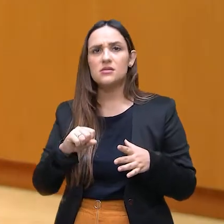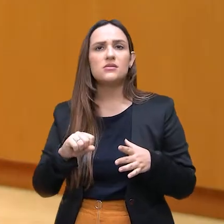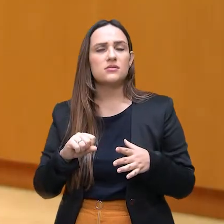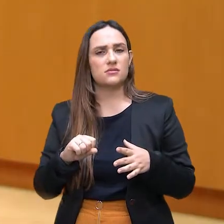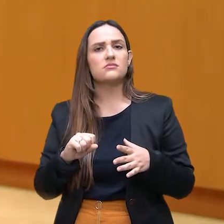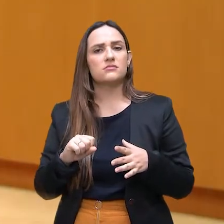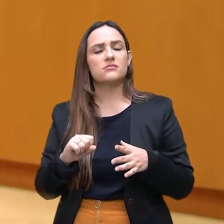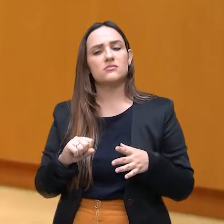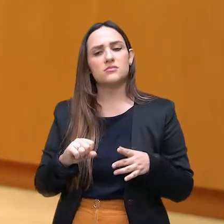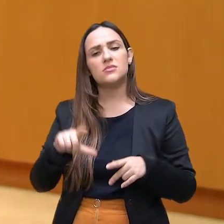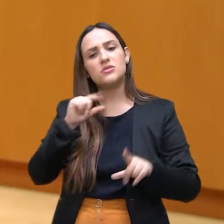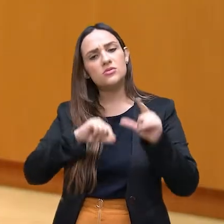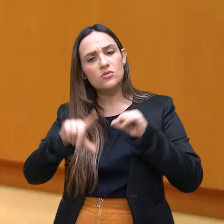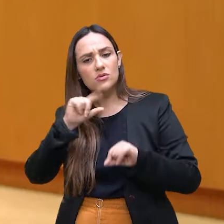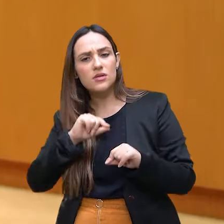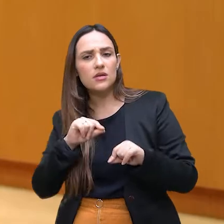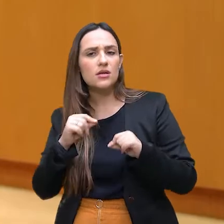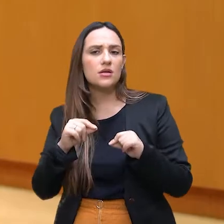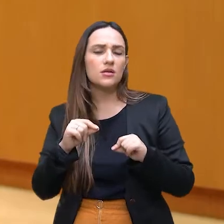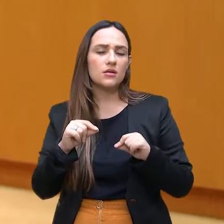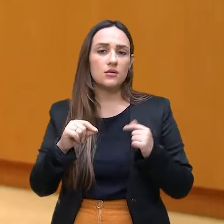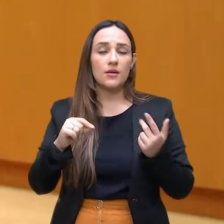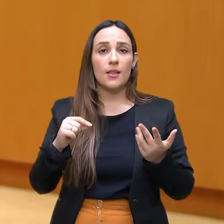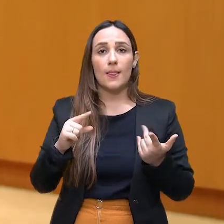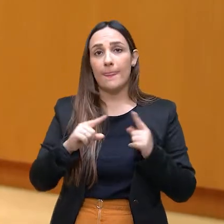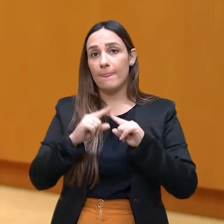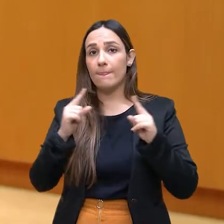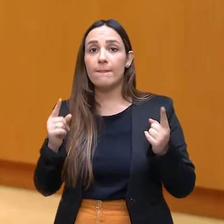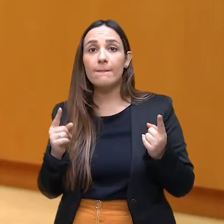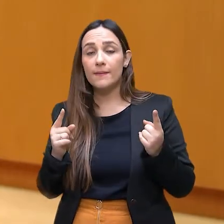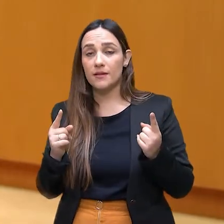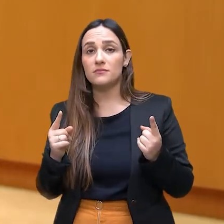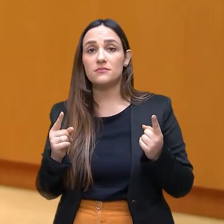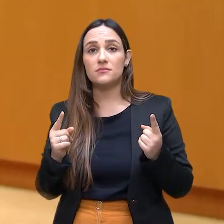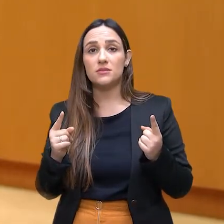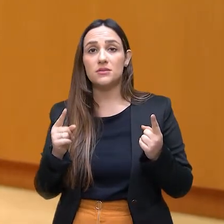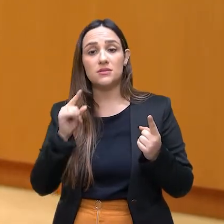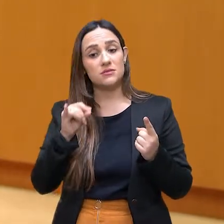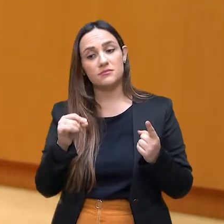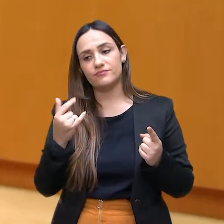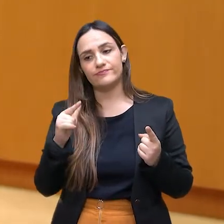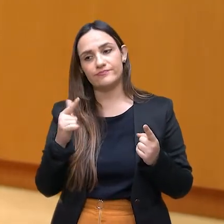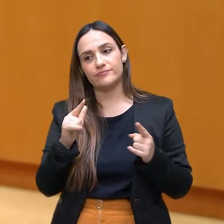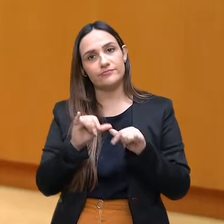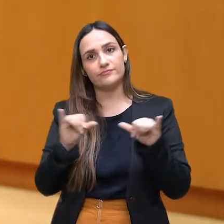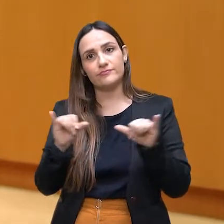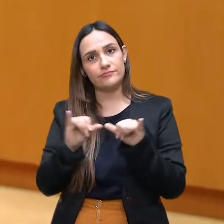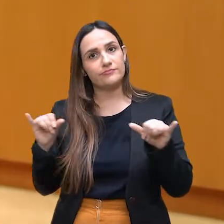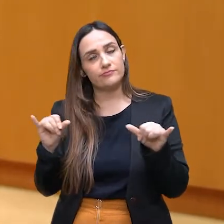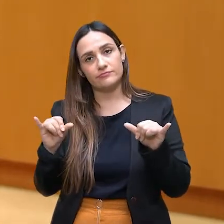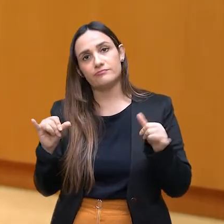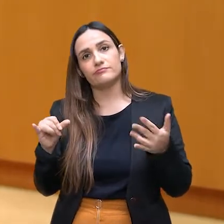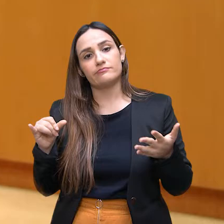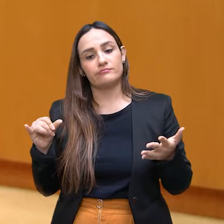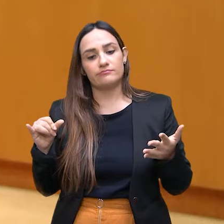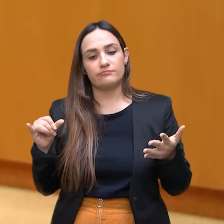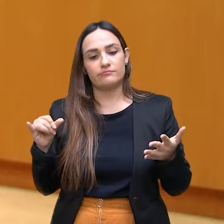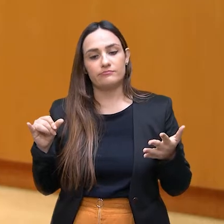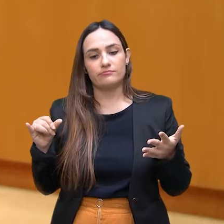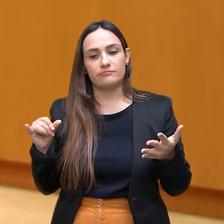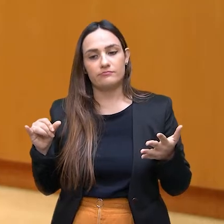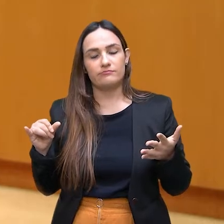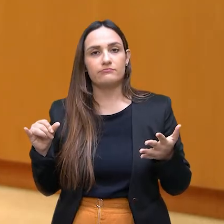decidir fundamentadamente, mas se ele não dispuser dessas informações, ele vai ficar numa